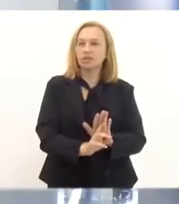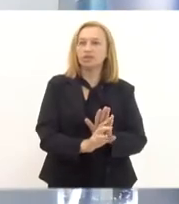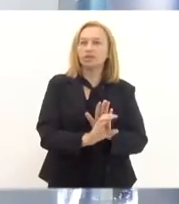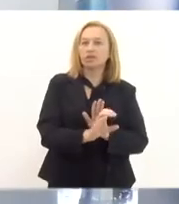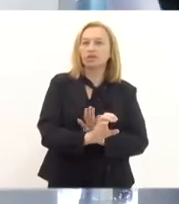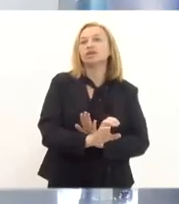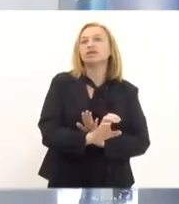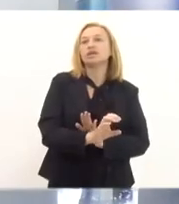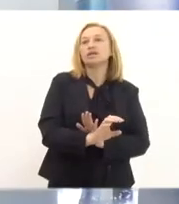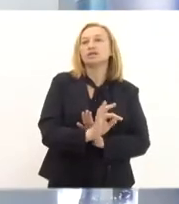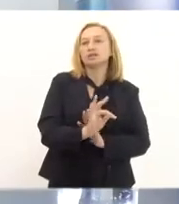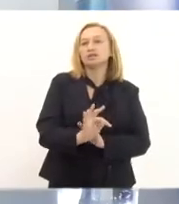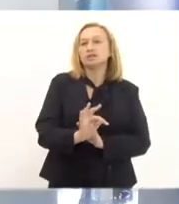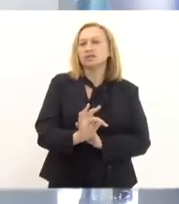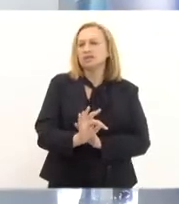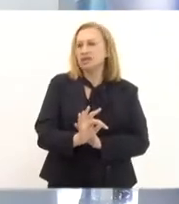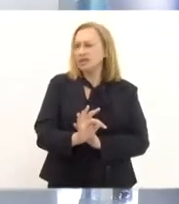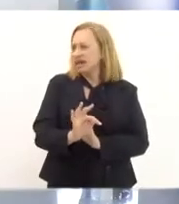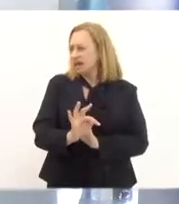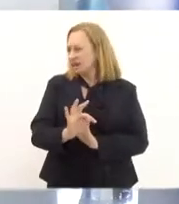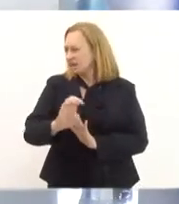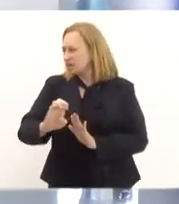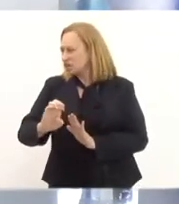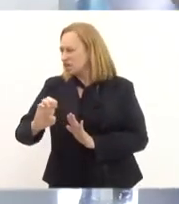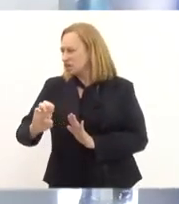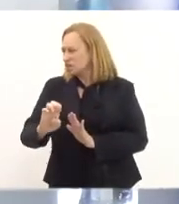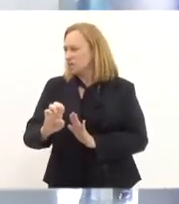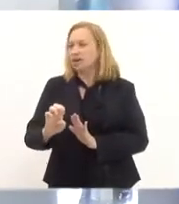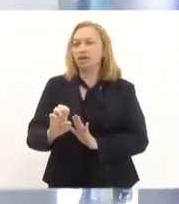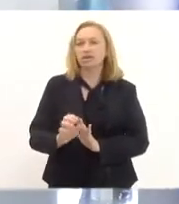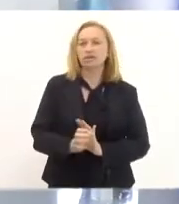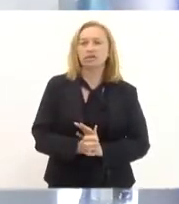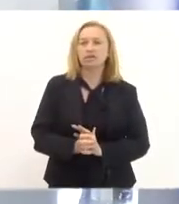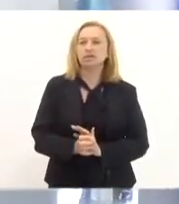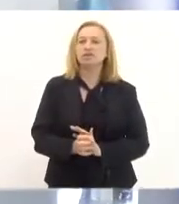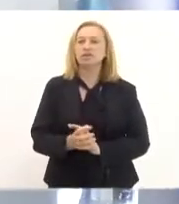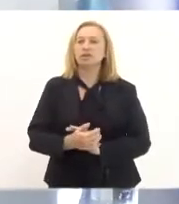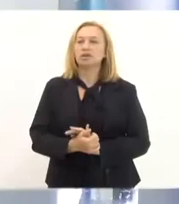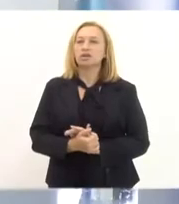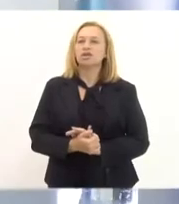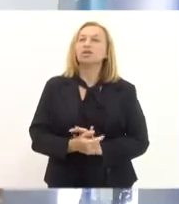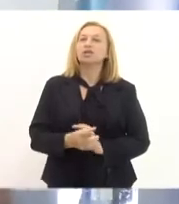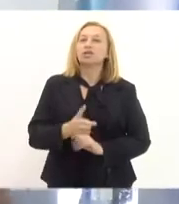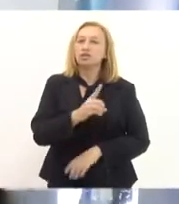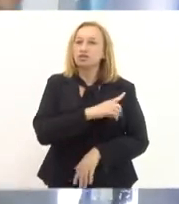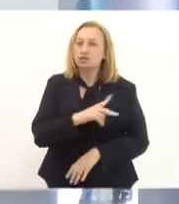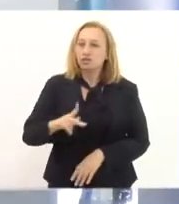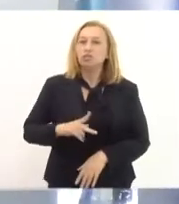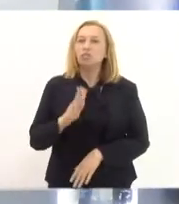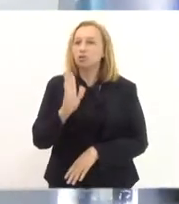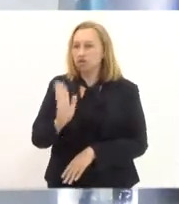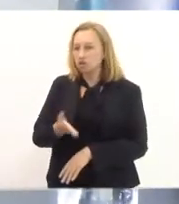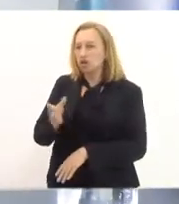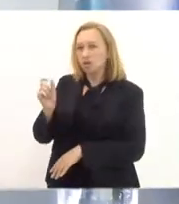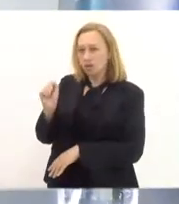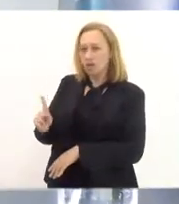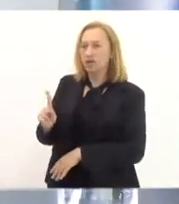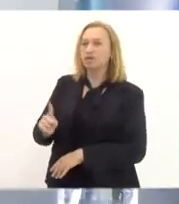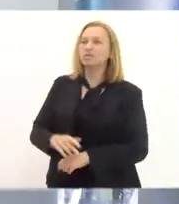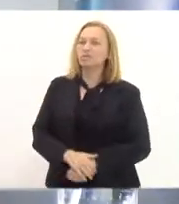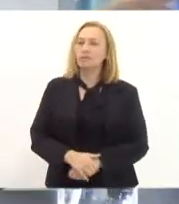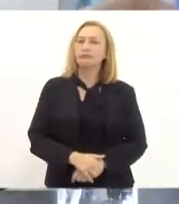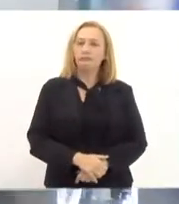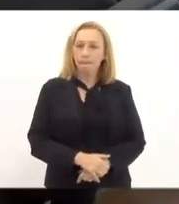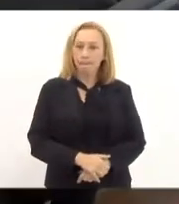também participaram dos trabalhos dessa comissão parlamentar de inquérito em relação a pessoa que foi